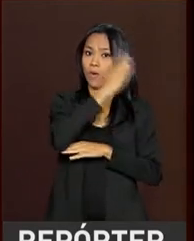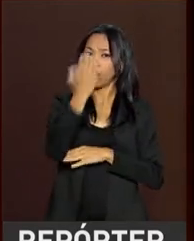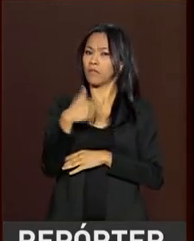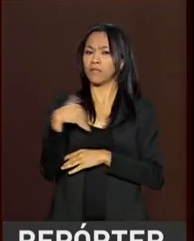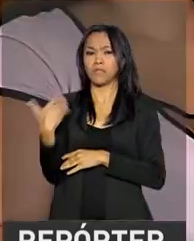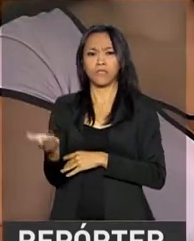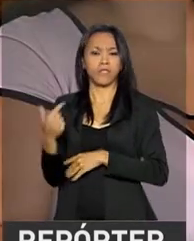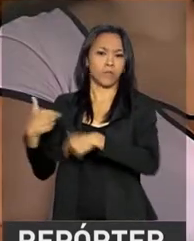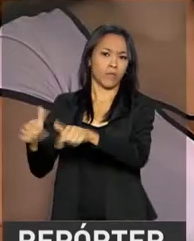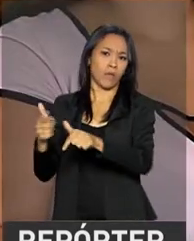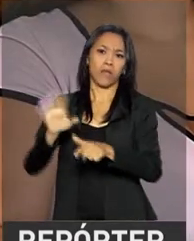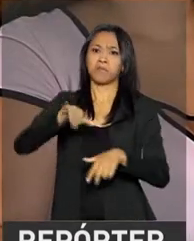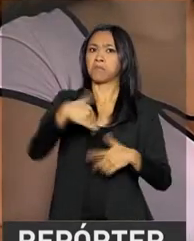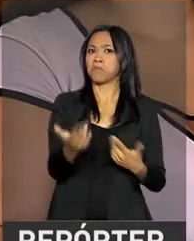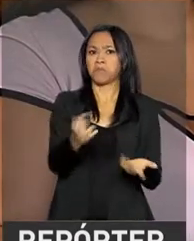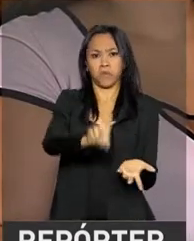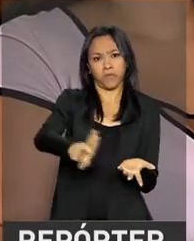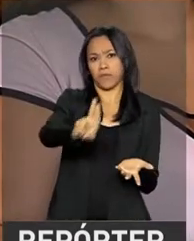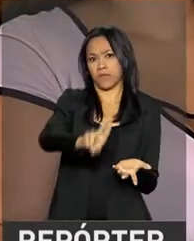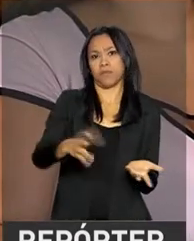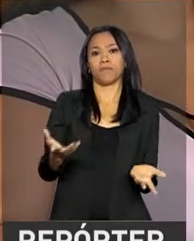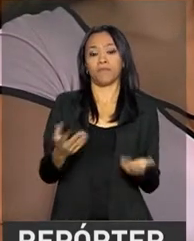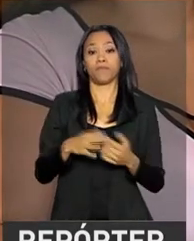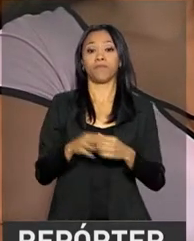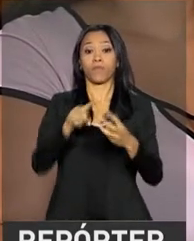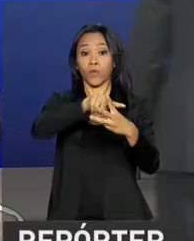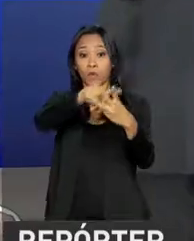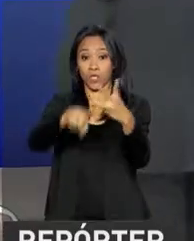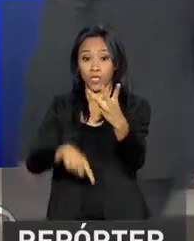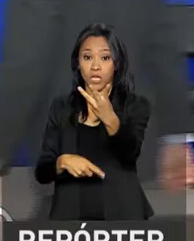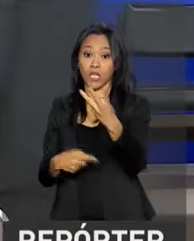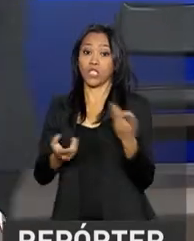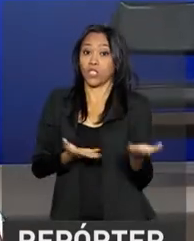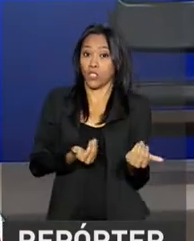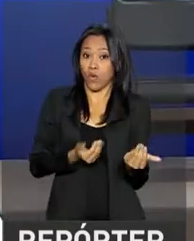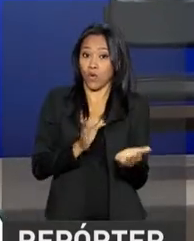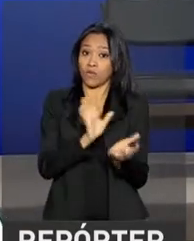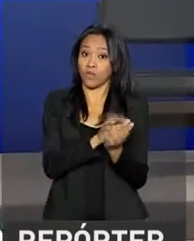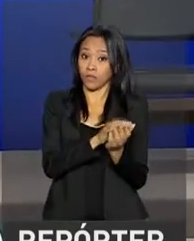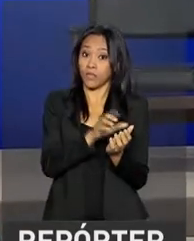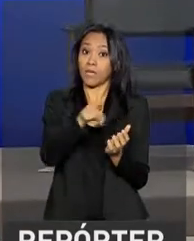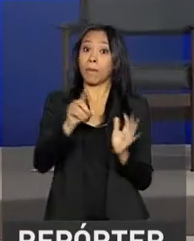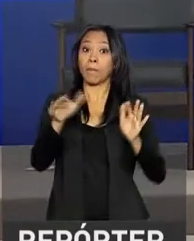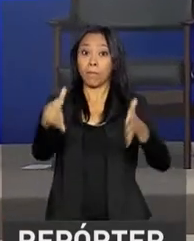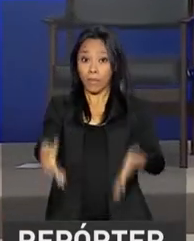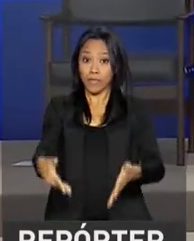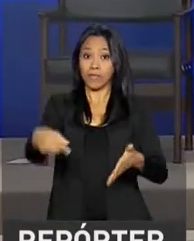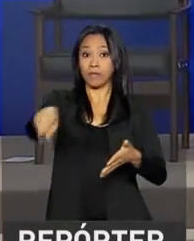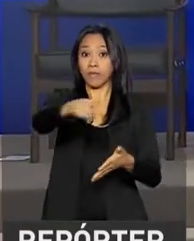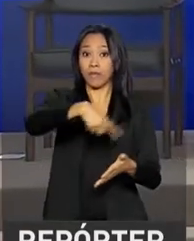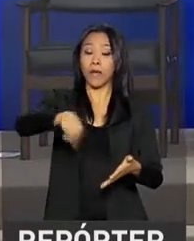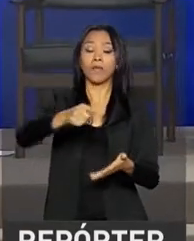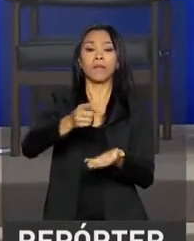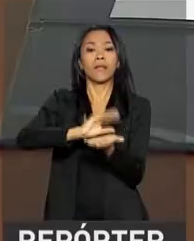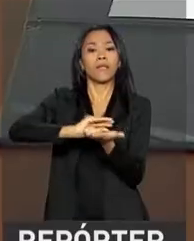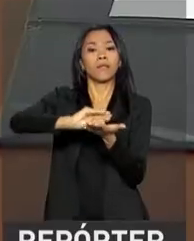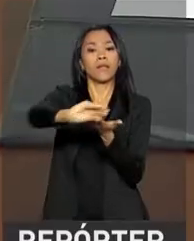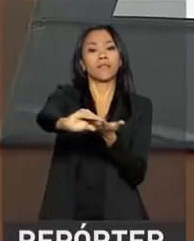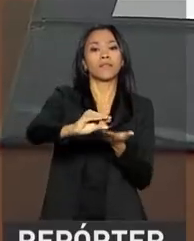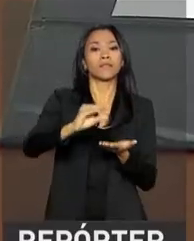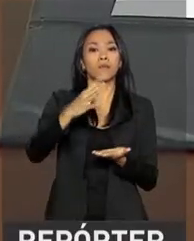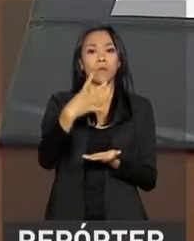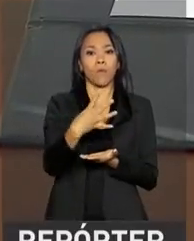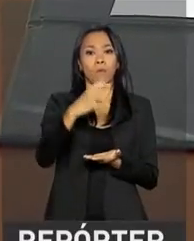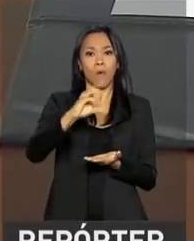para a universidade os três jovens de pernambuco participaram da cerimônia no palácio do planalto deliberação de 406